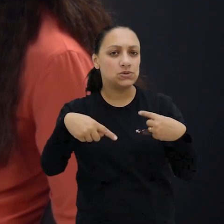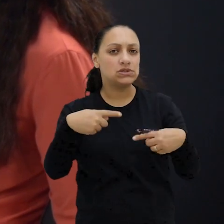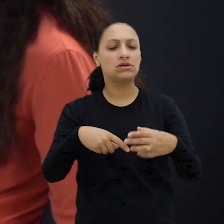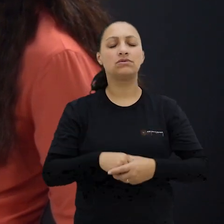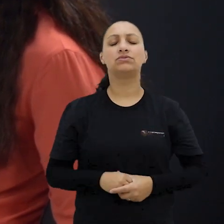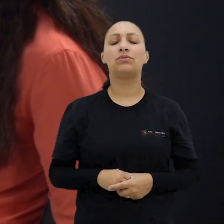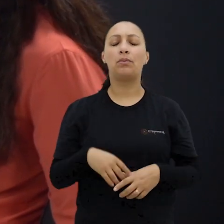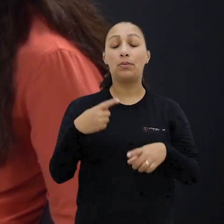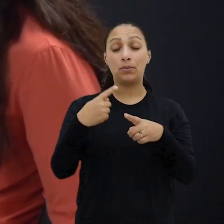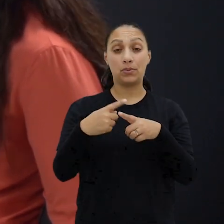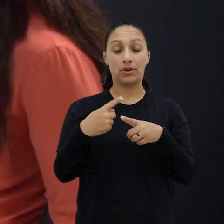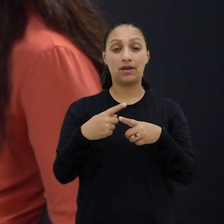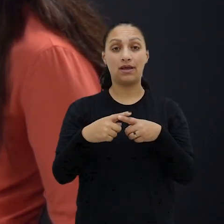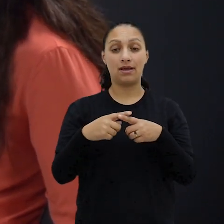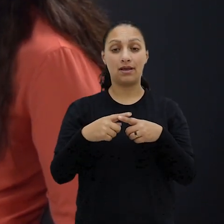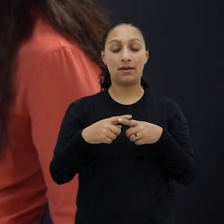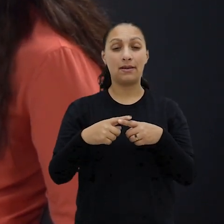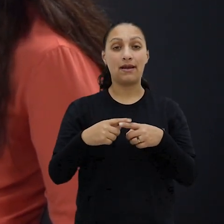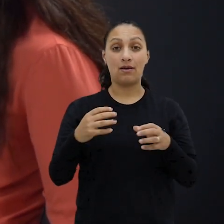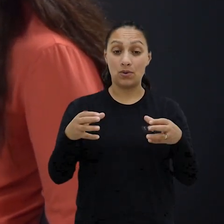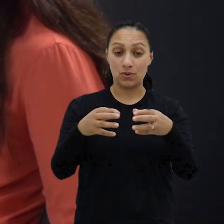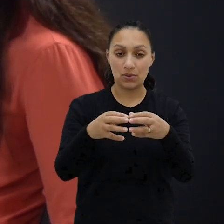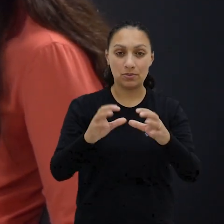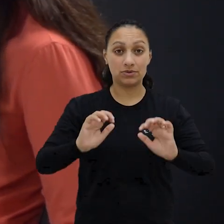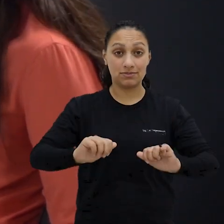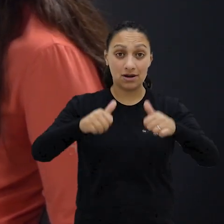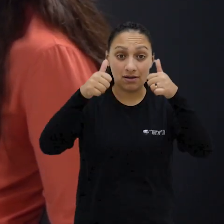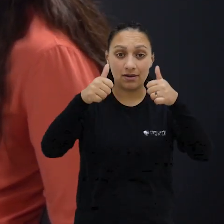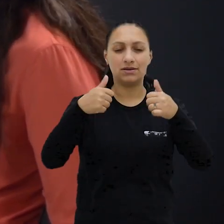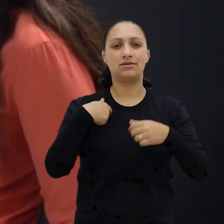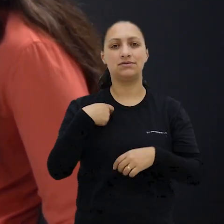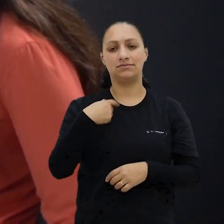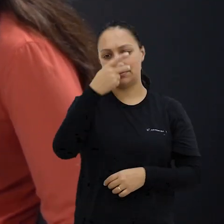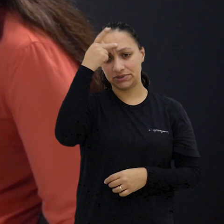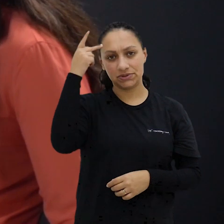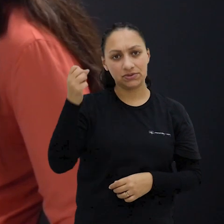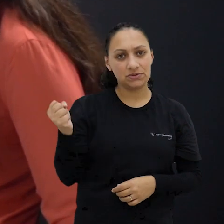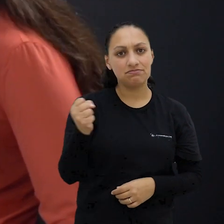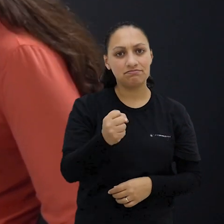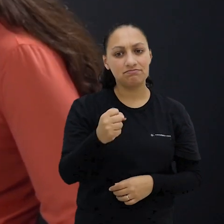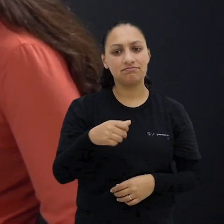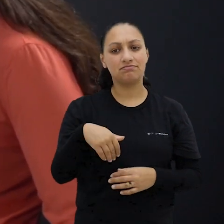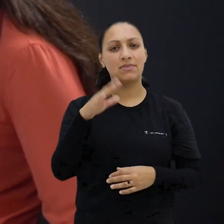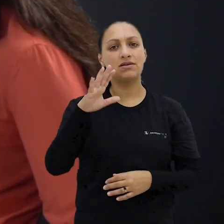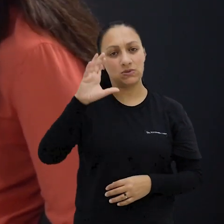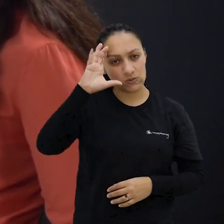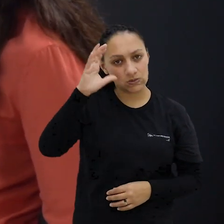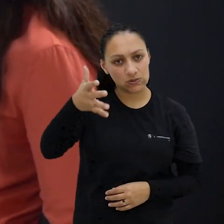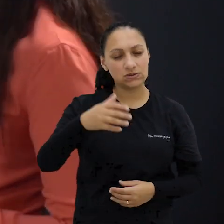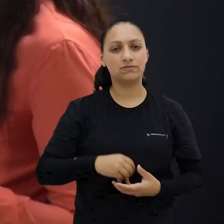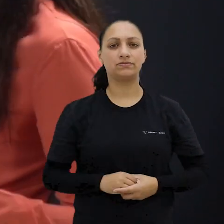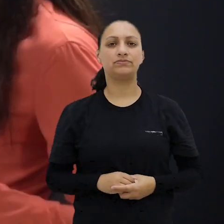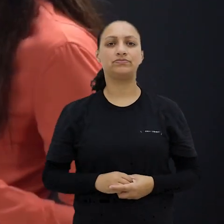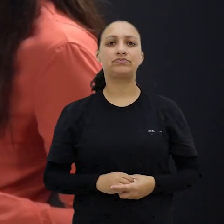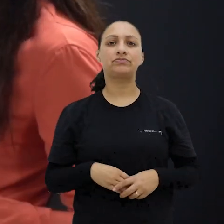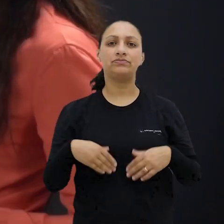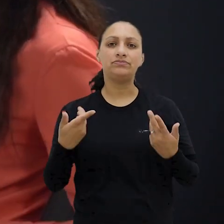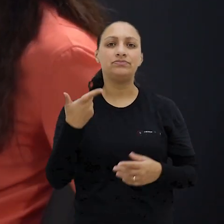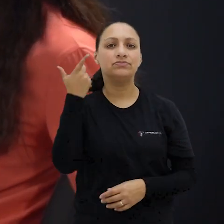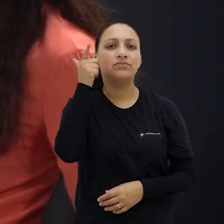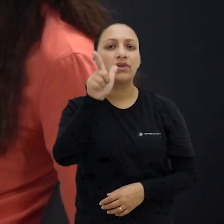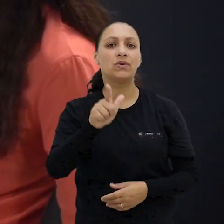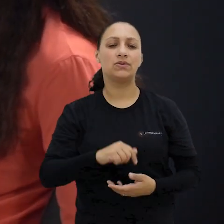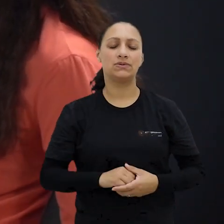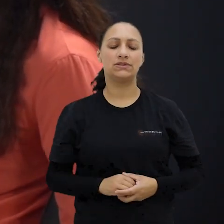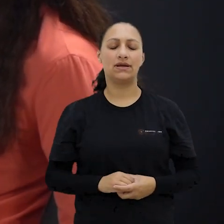ali, porque melhor equipe, né, traz pessoas mais questionadoras, mais solucionadoras, e aí a gente